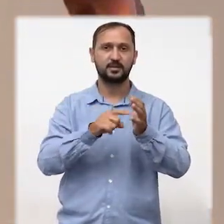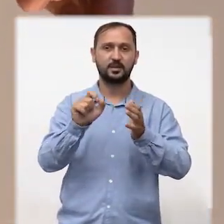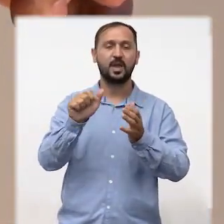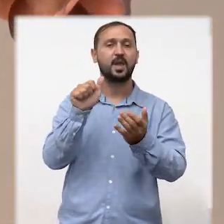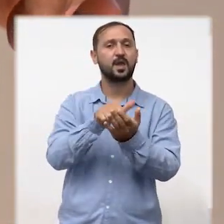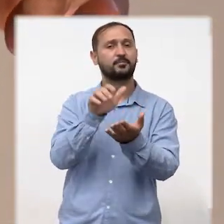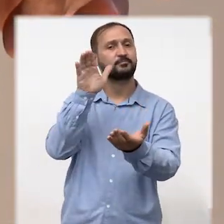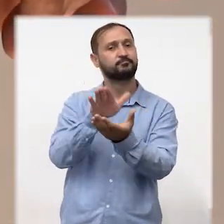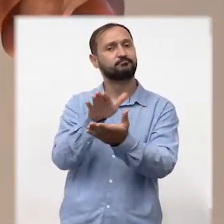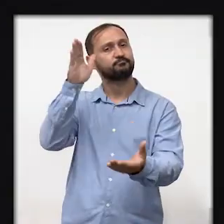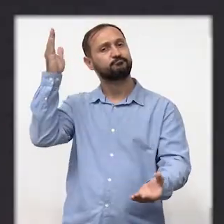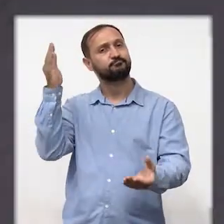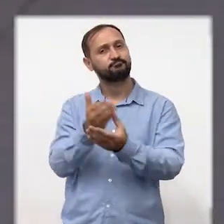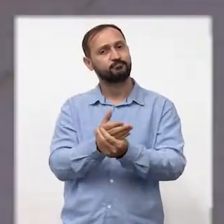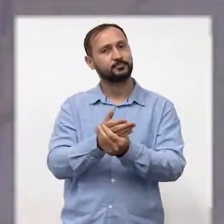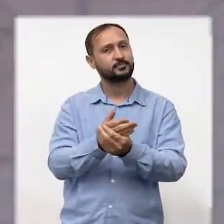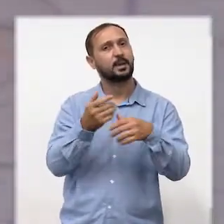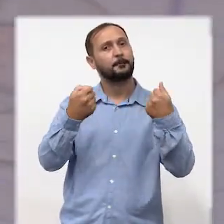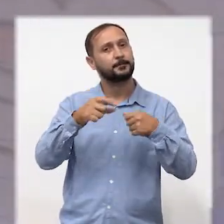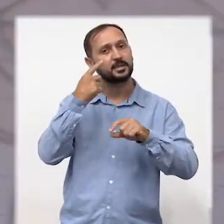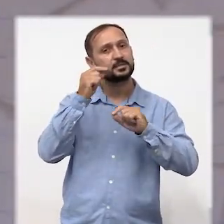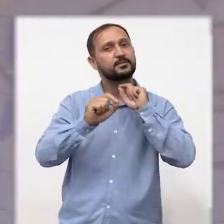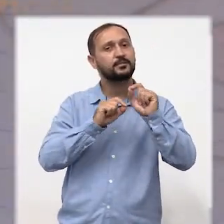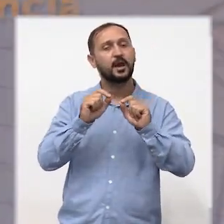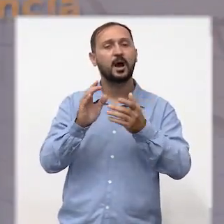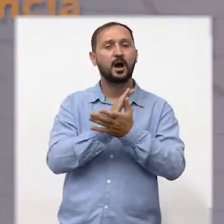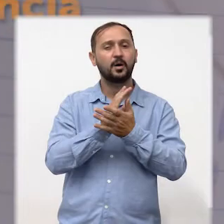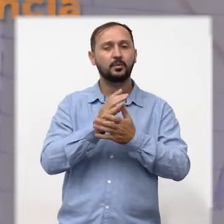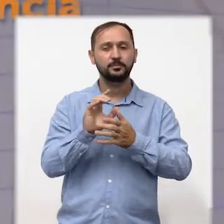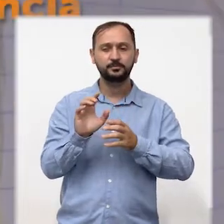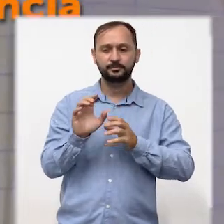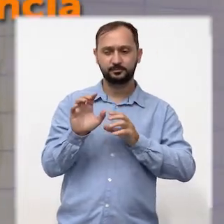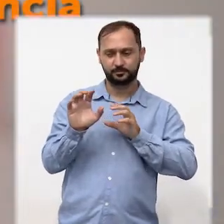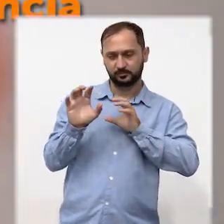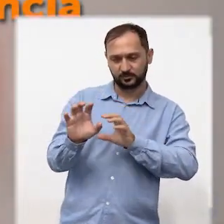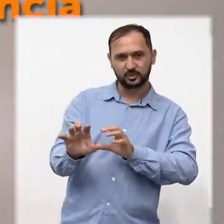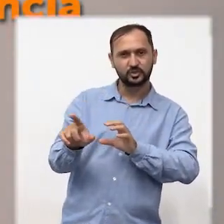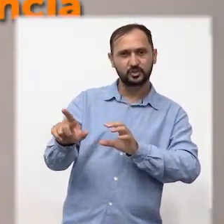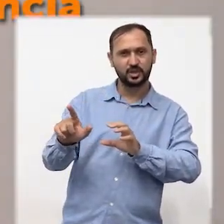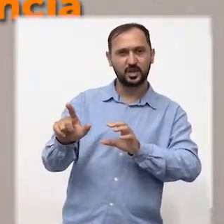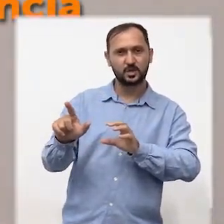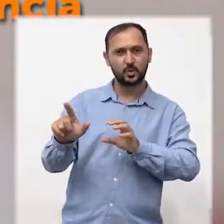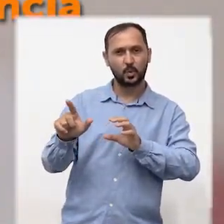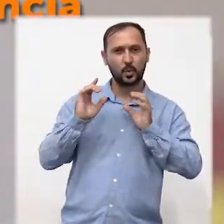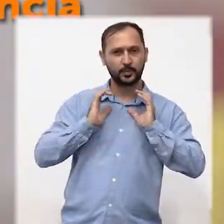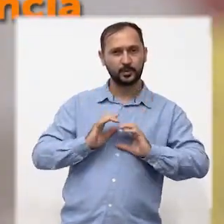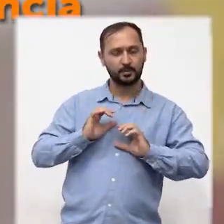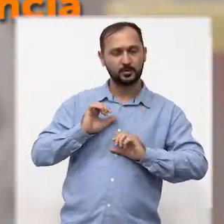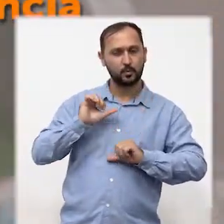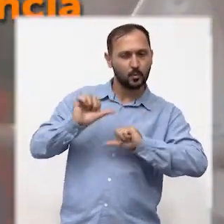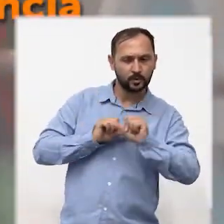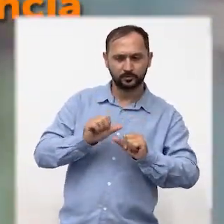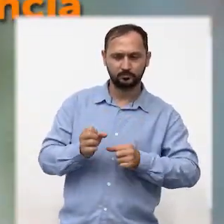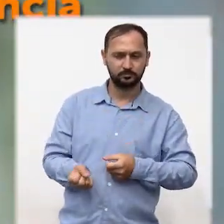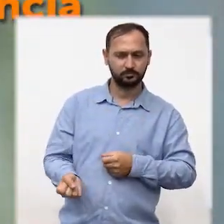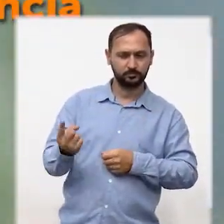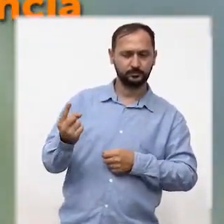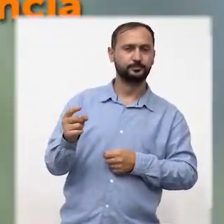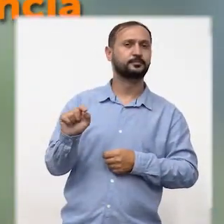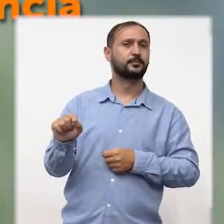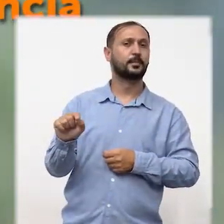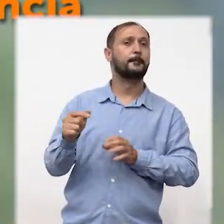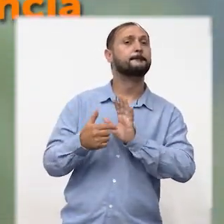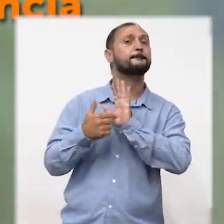são condenados. É preciso estar atento aos sinais de mudanças bruscas de comportamento, que